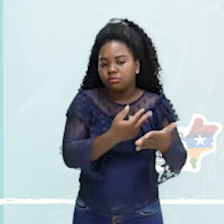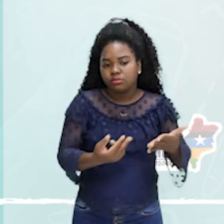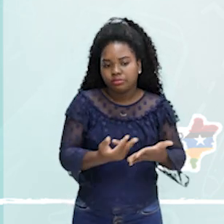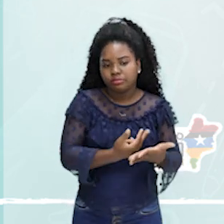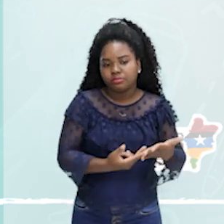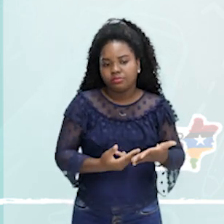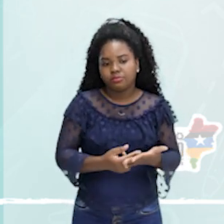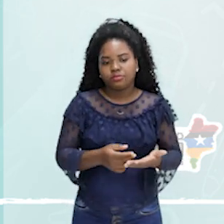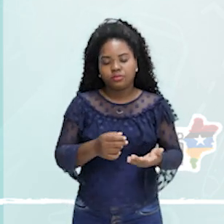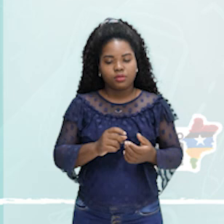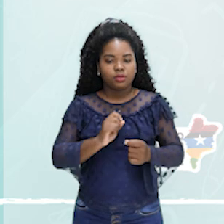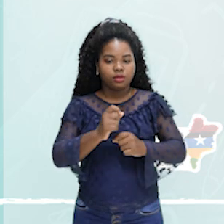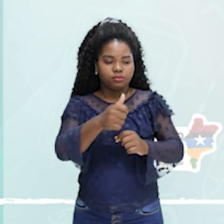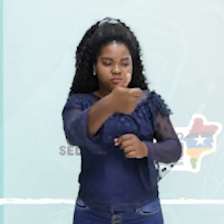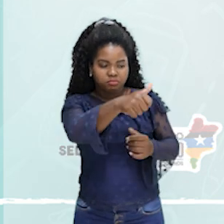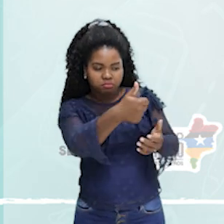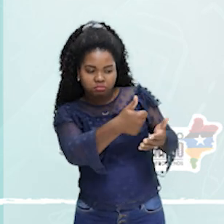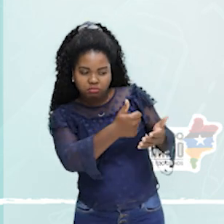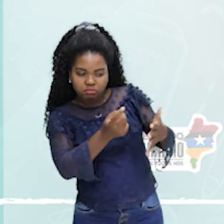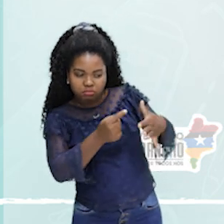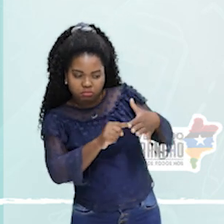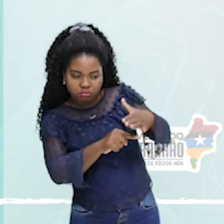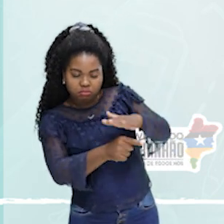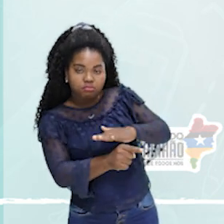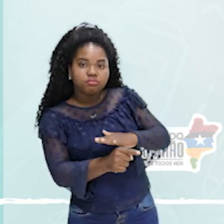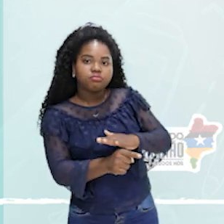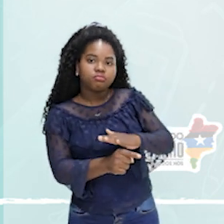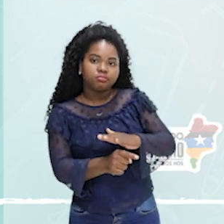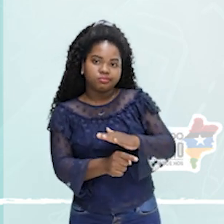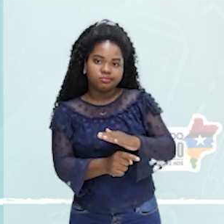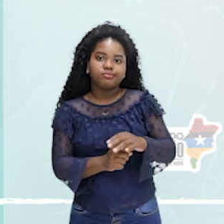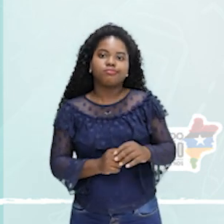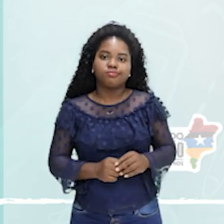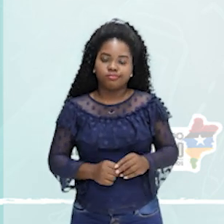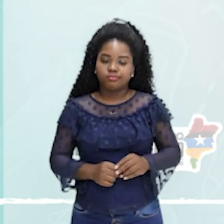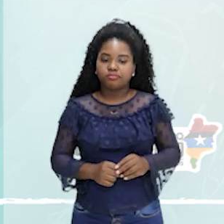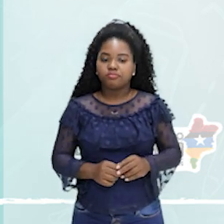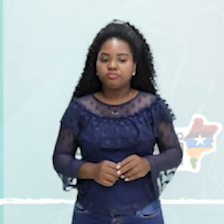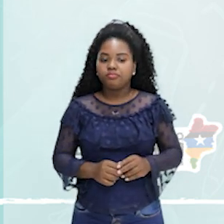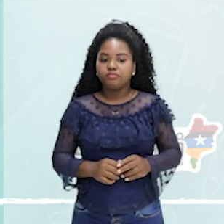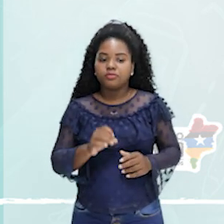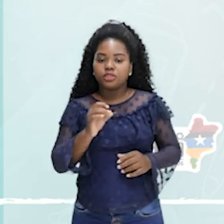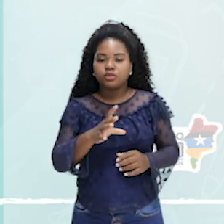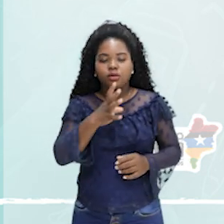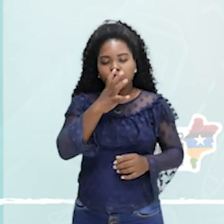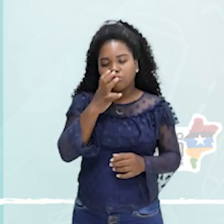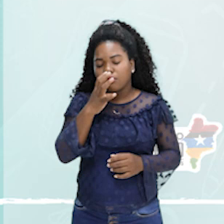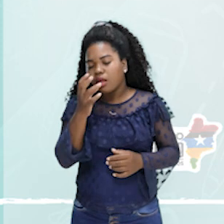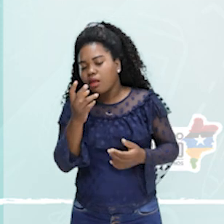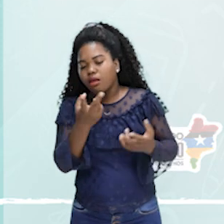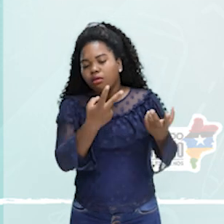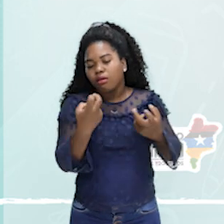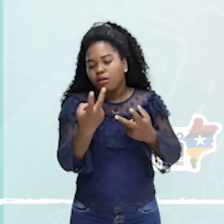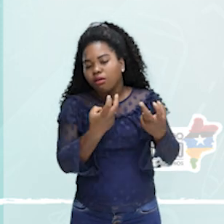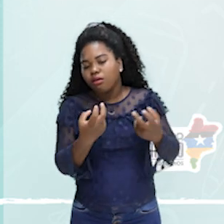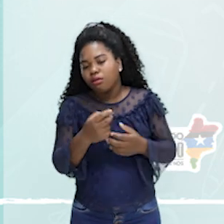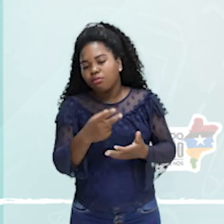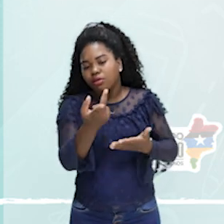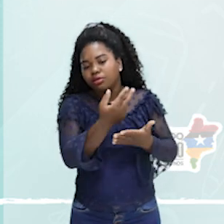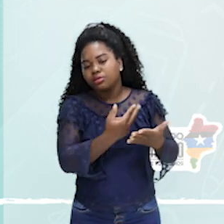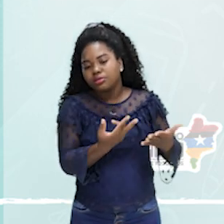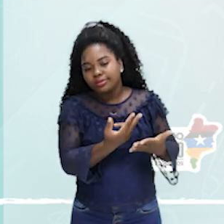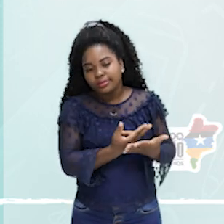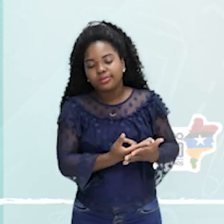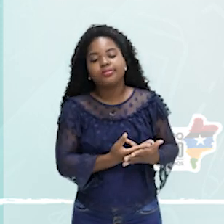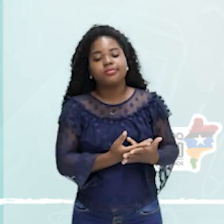uma interpretação, a uma inferência, tá? Nós simplesmente observamos a figura e vejam que aqui